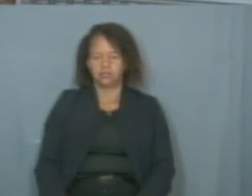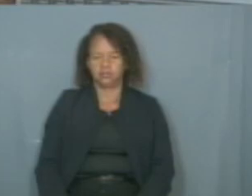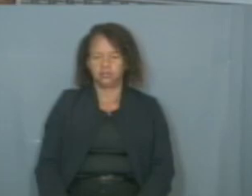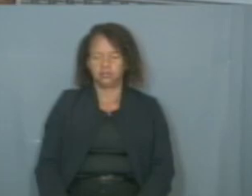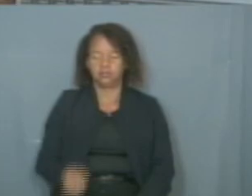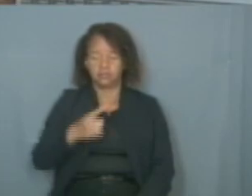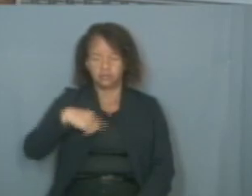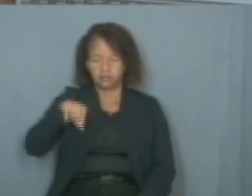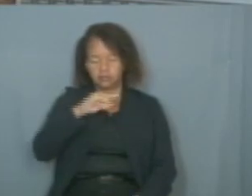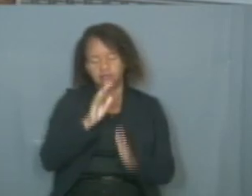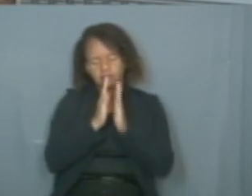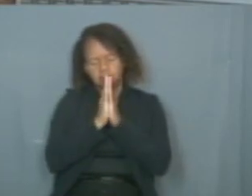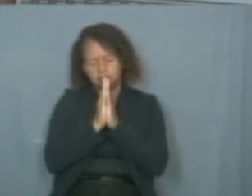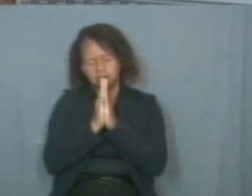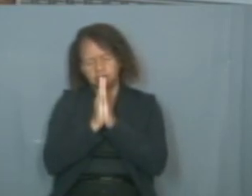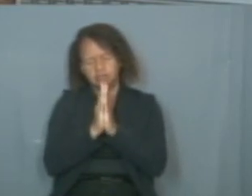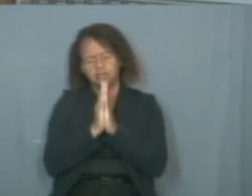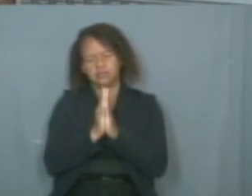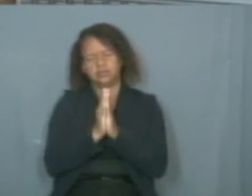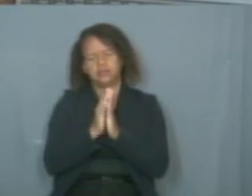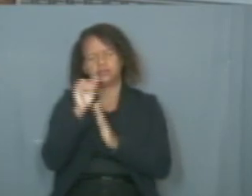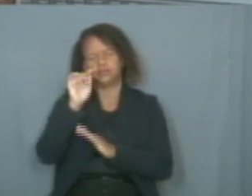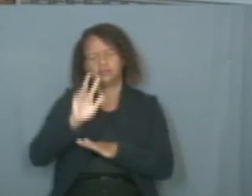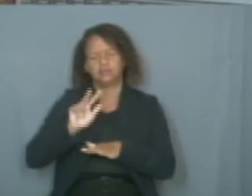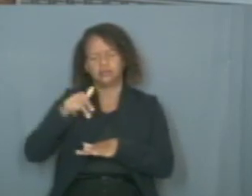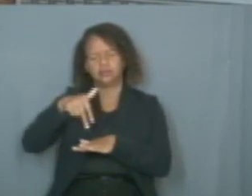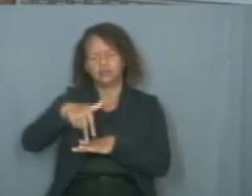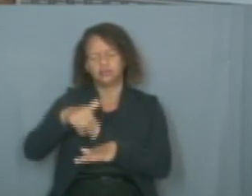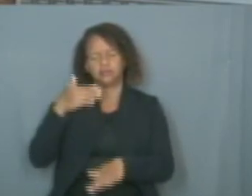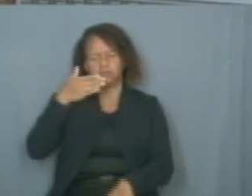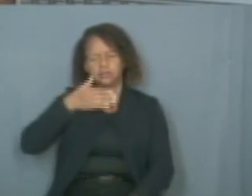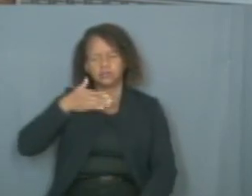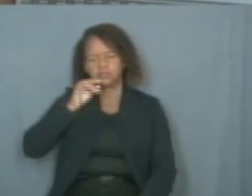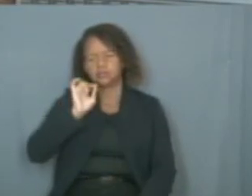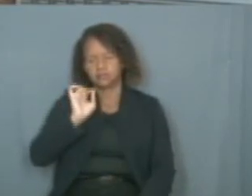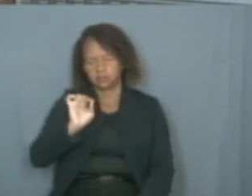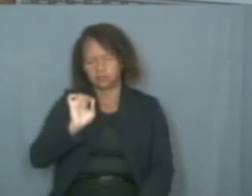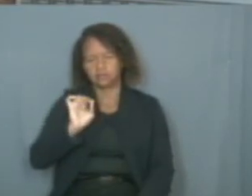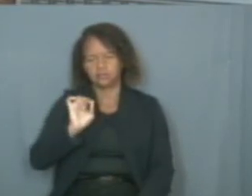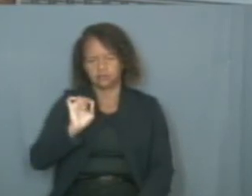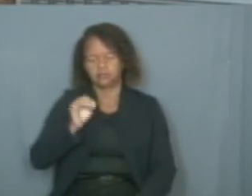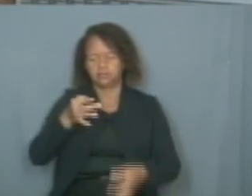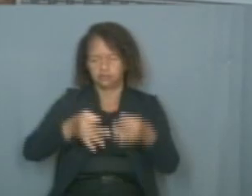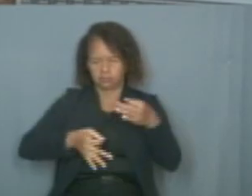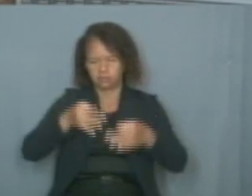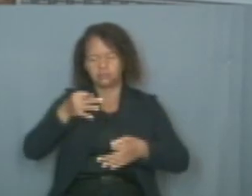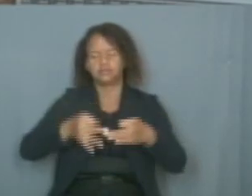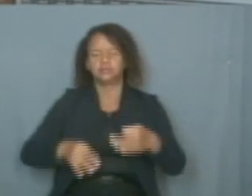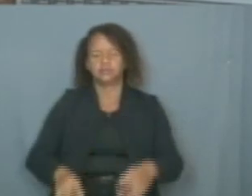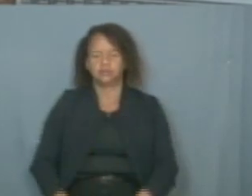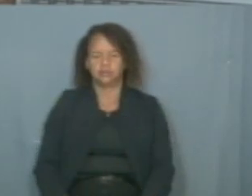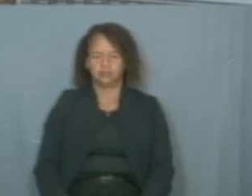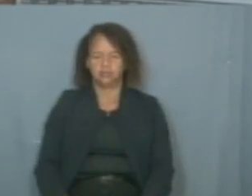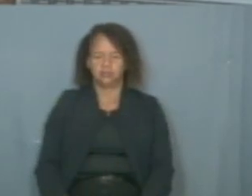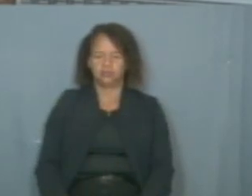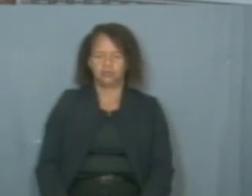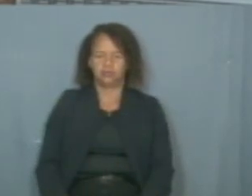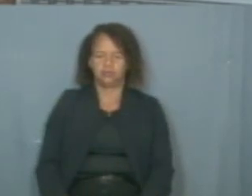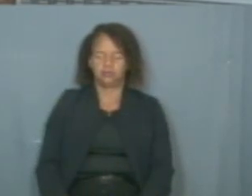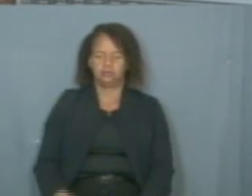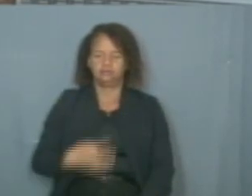E o nosso apelo, a nossa fala aqui nessa tribuna é para que haja justiça.